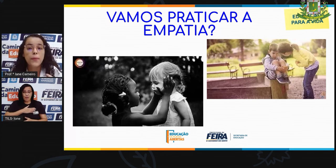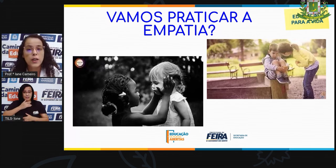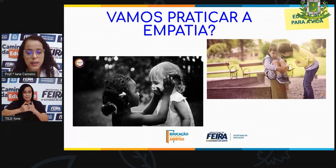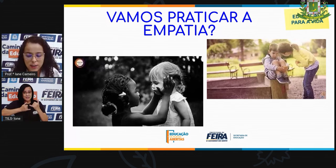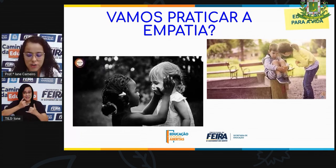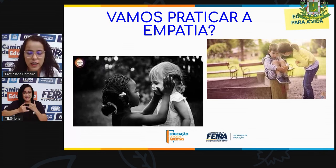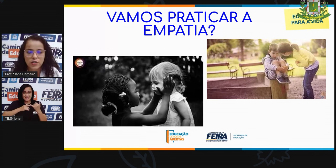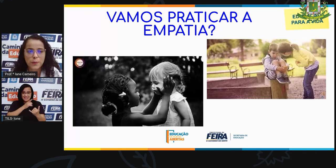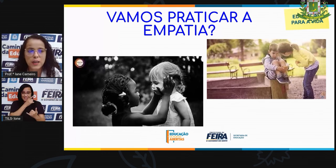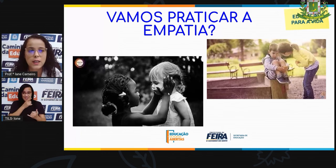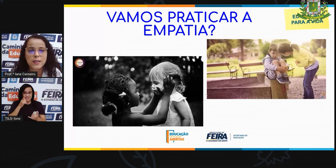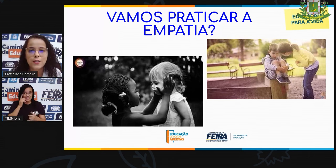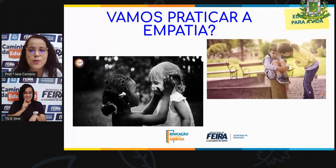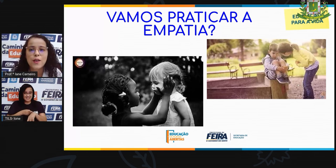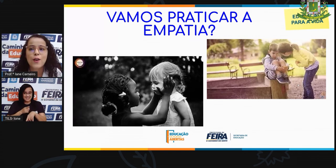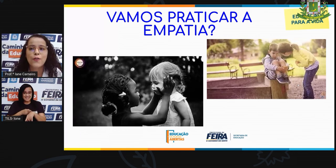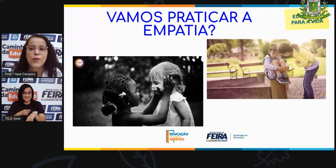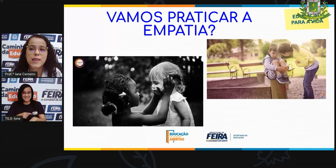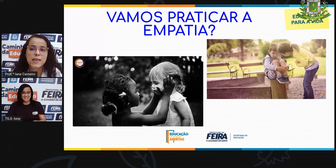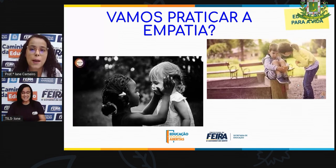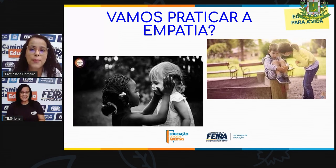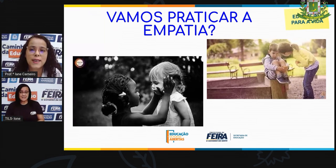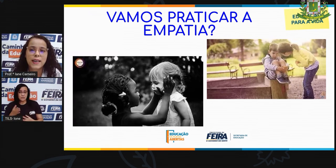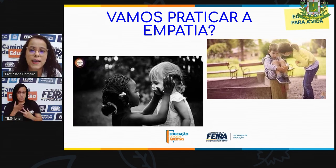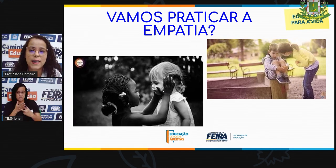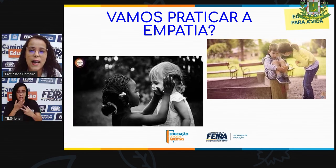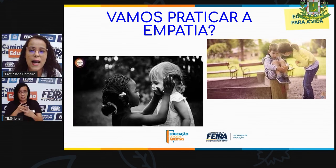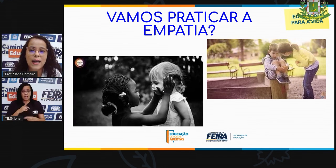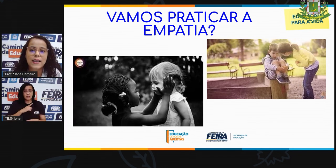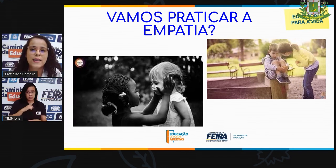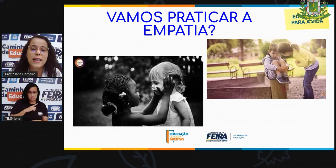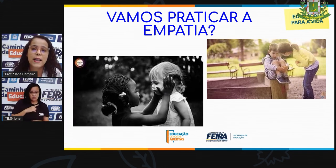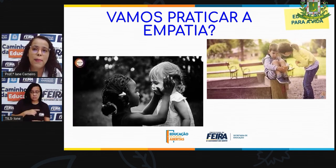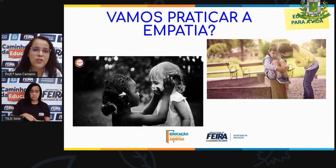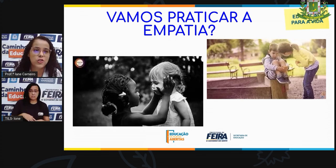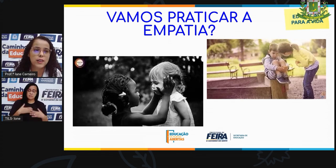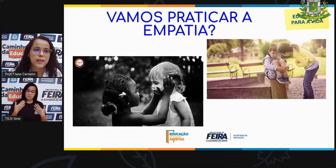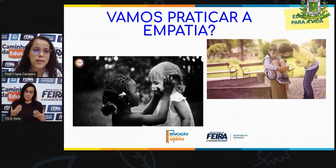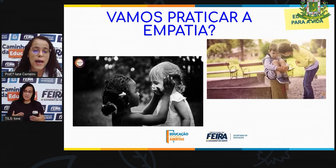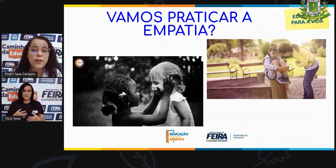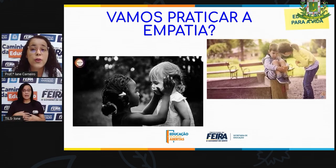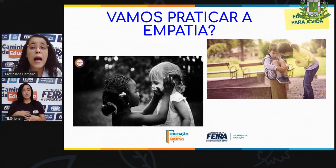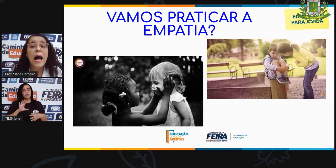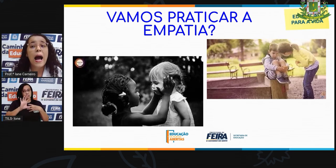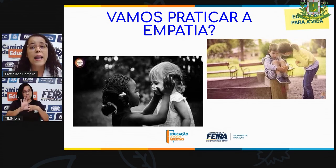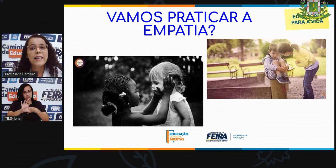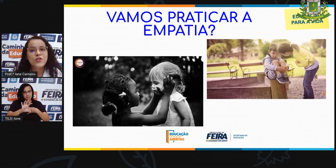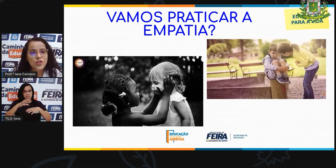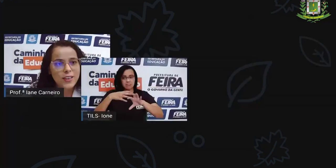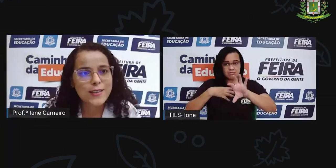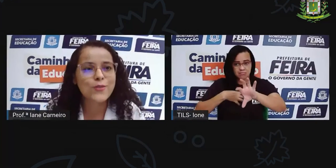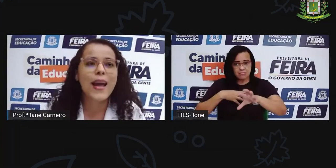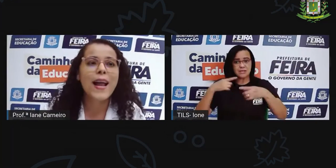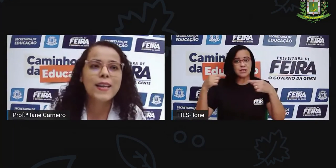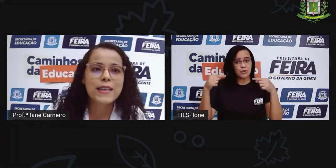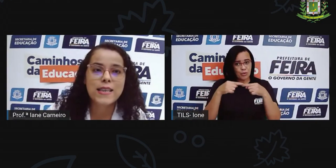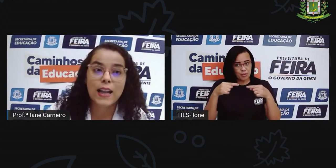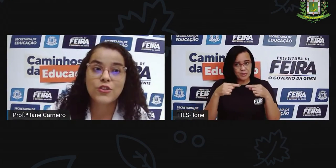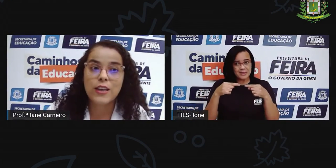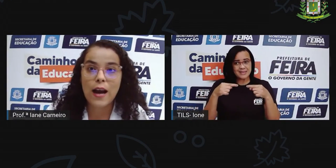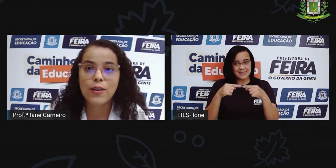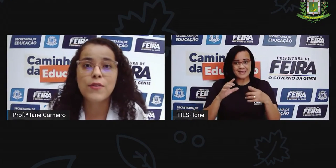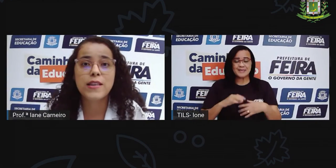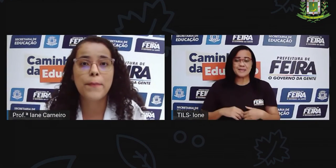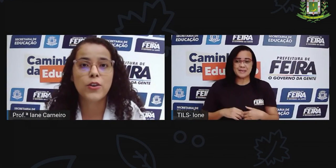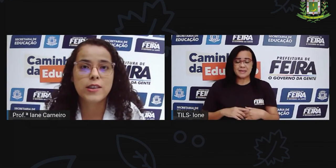é importante, desde pequenininhos, vocês aprenderem a ter empatia, tá certo? Além disso, né? Além da sala